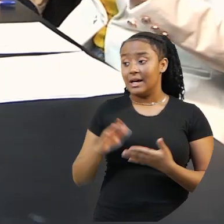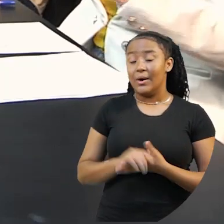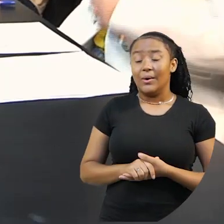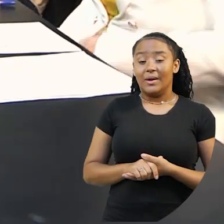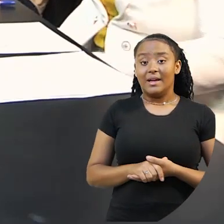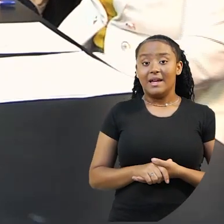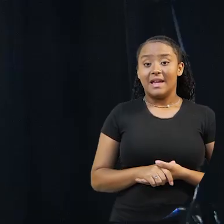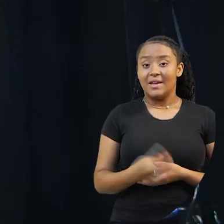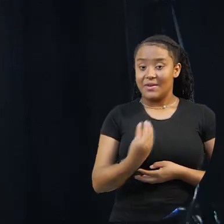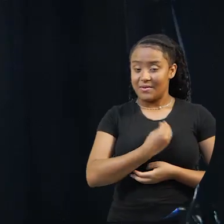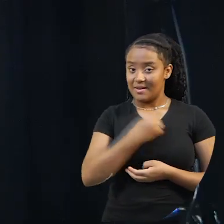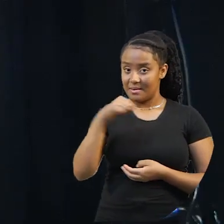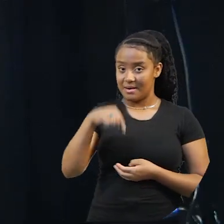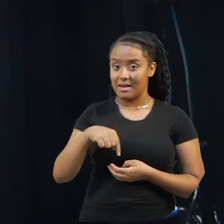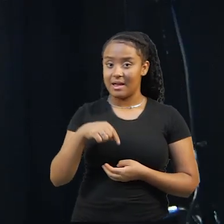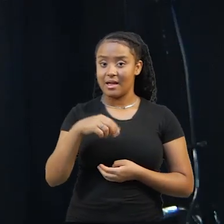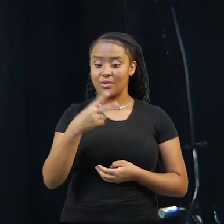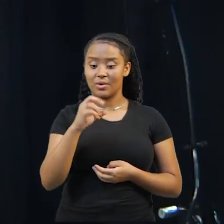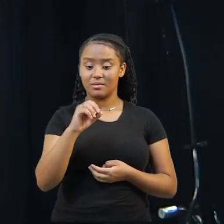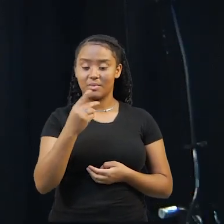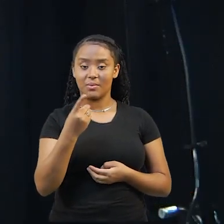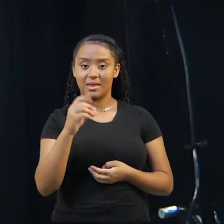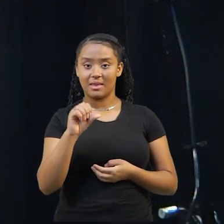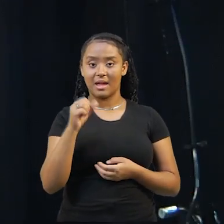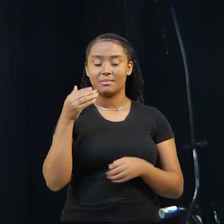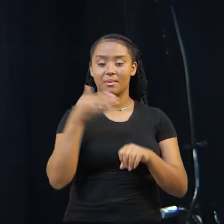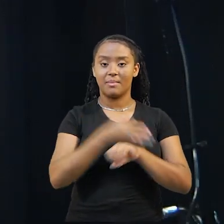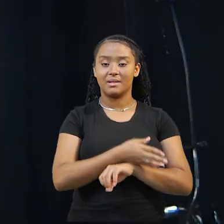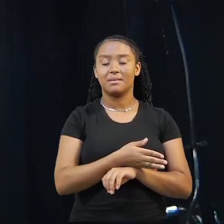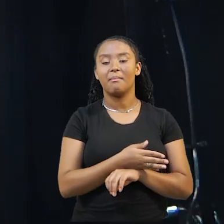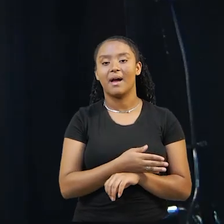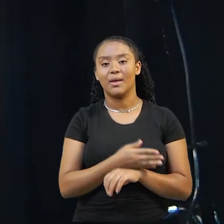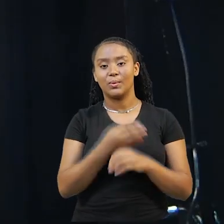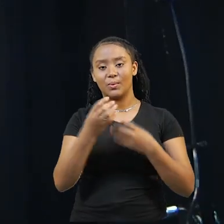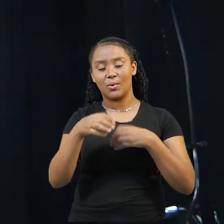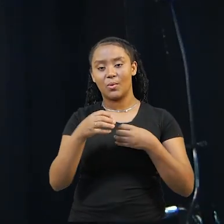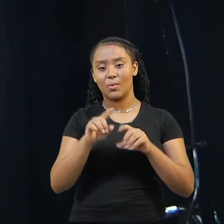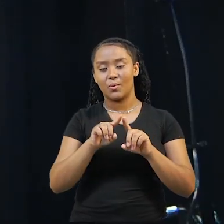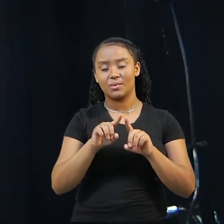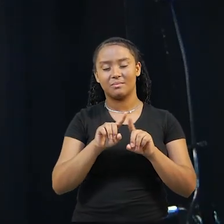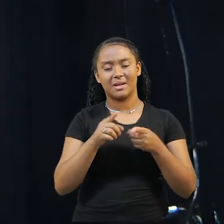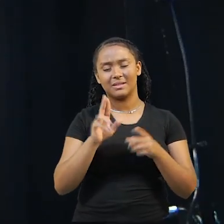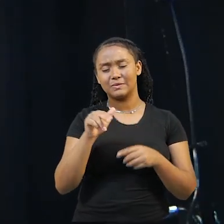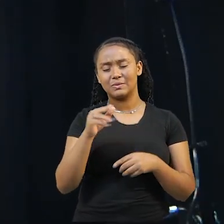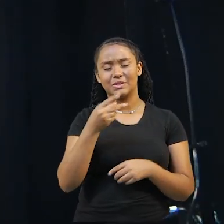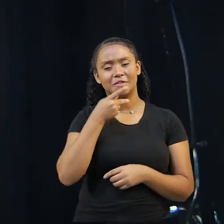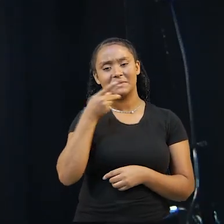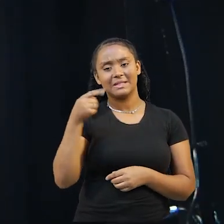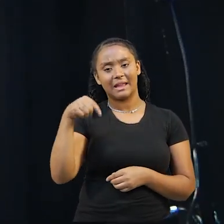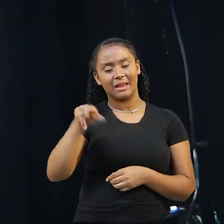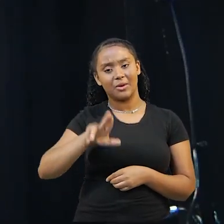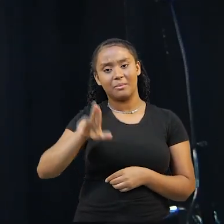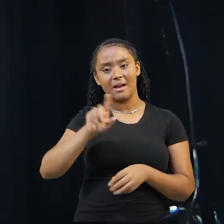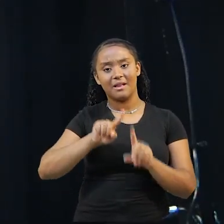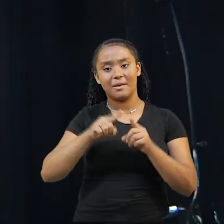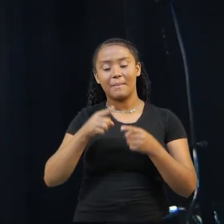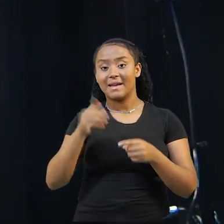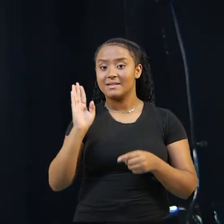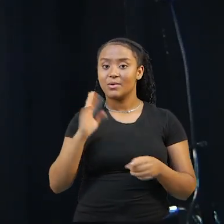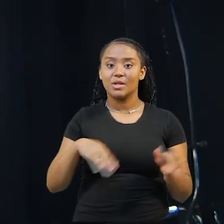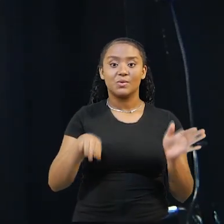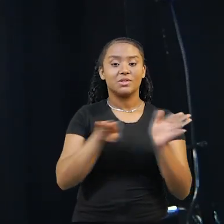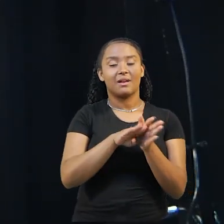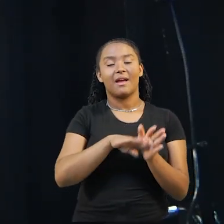Então, eu vim em 2010 já para prestar o concurso. Eu nunca tinha vindo a Uberlândia. Não, mas imediatamente eu gostei